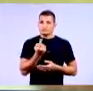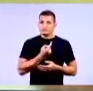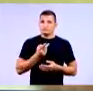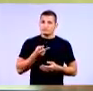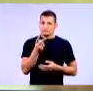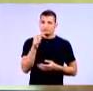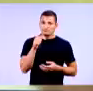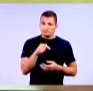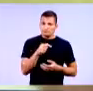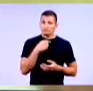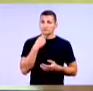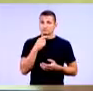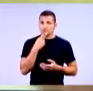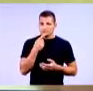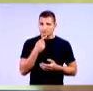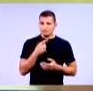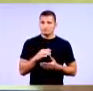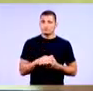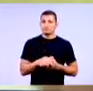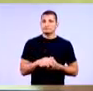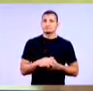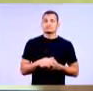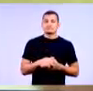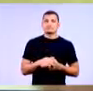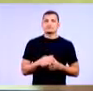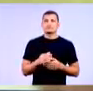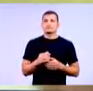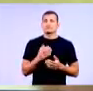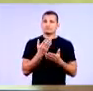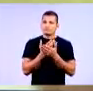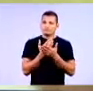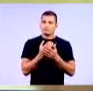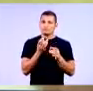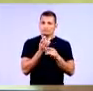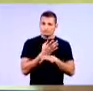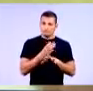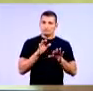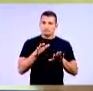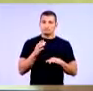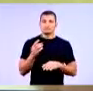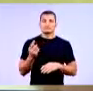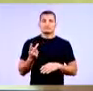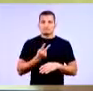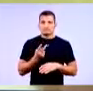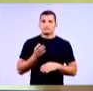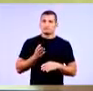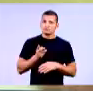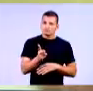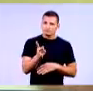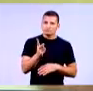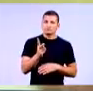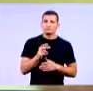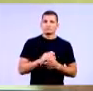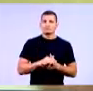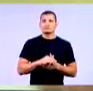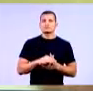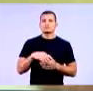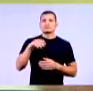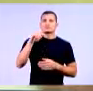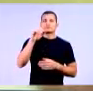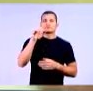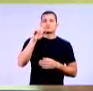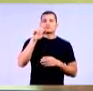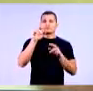tirar todas as dúvidas, né? Não vamos sair do ar, a aula termina, mas a gente continua no online para tirar todas